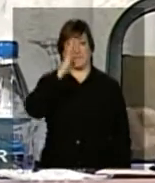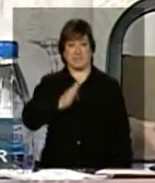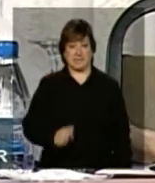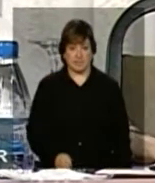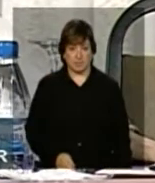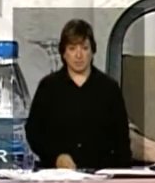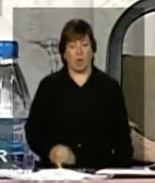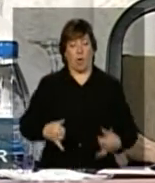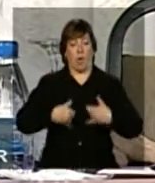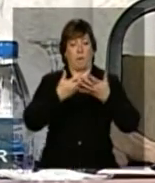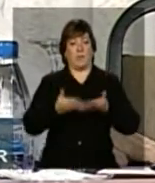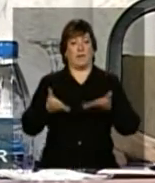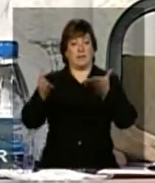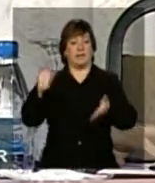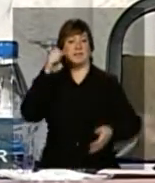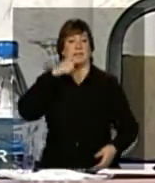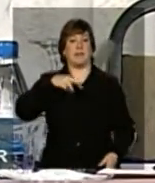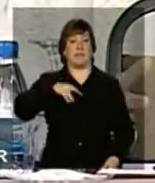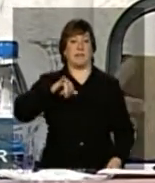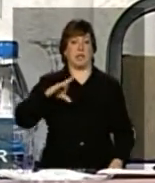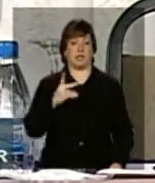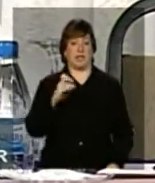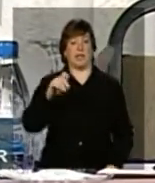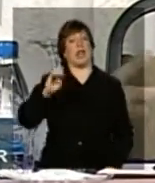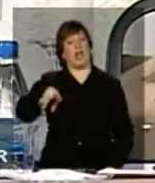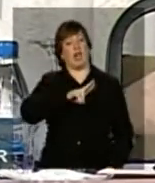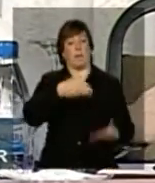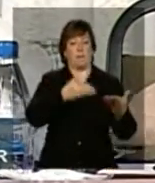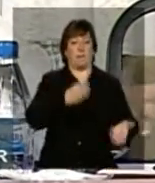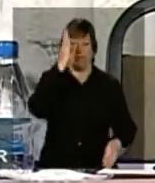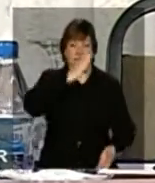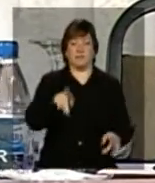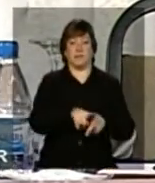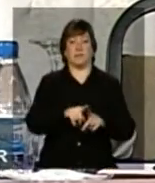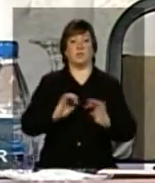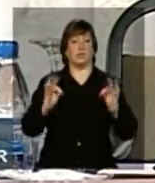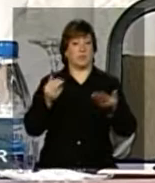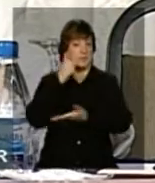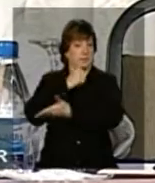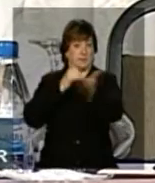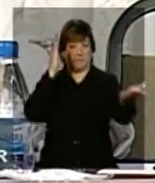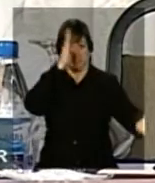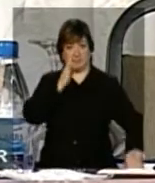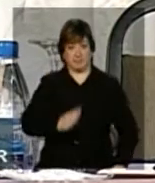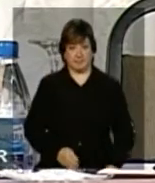homenageando a Michelle Bachelet em nome do Brasil e das mulheres brasileiras.